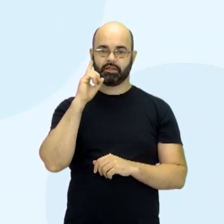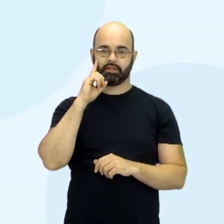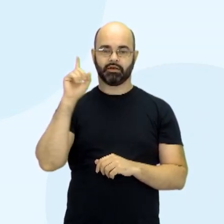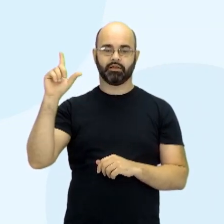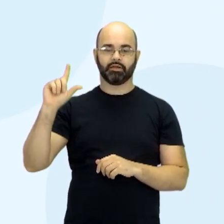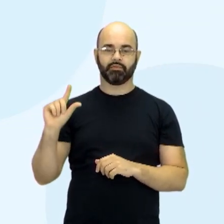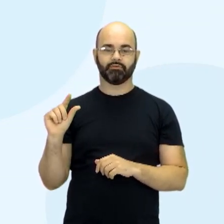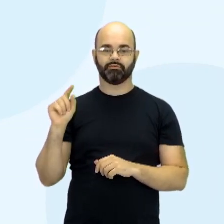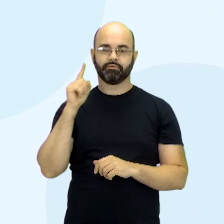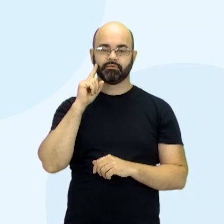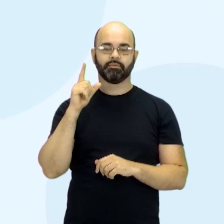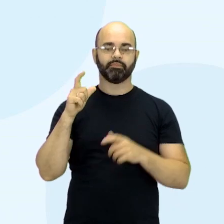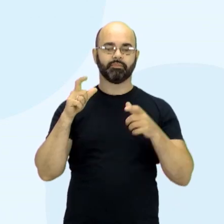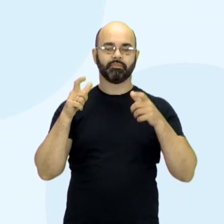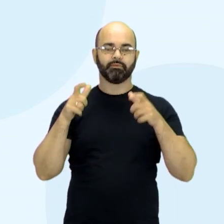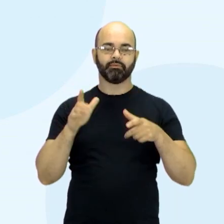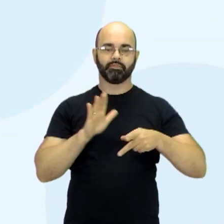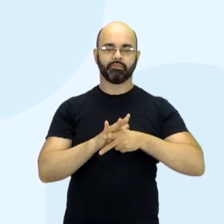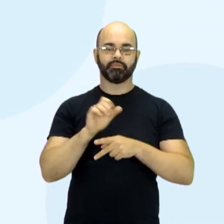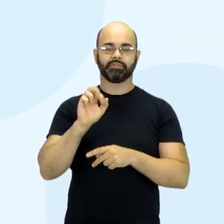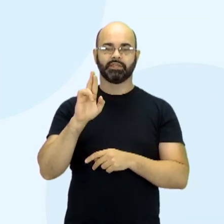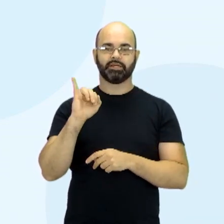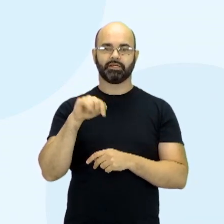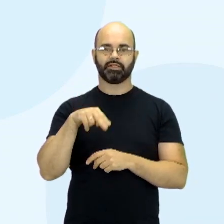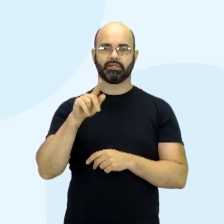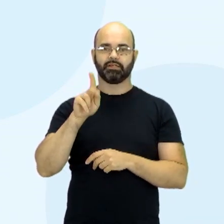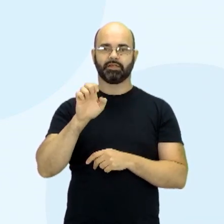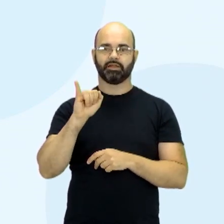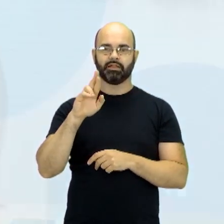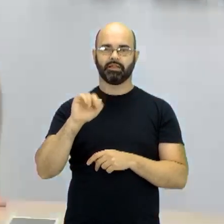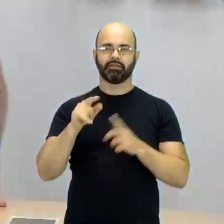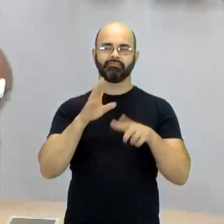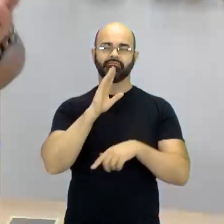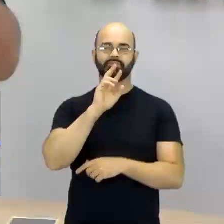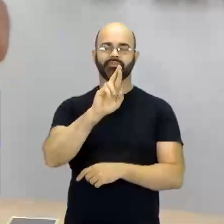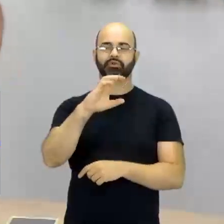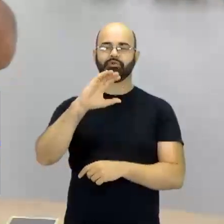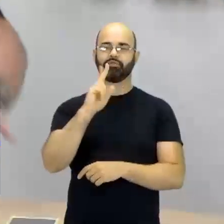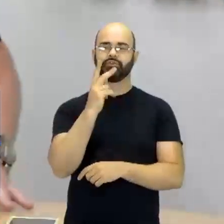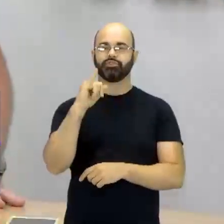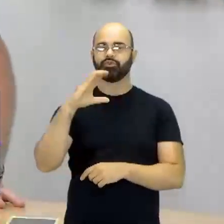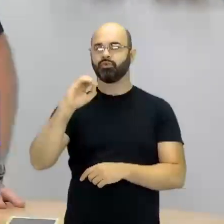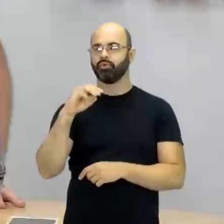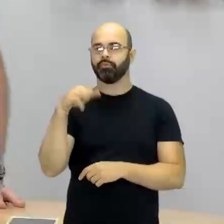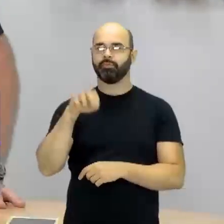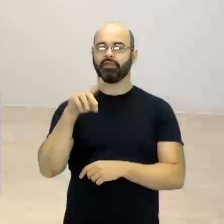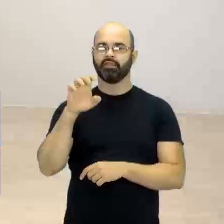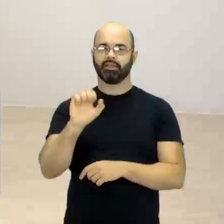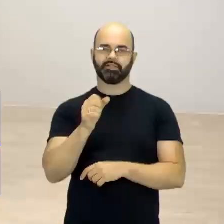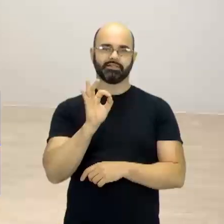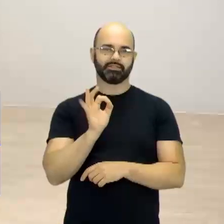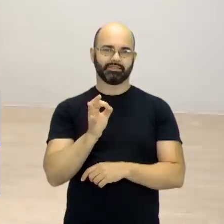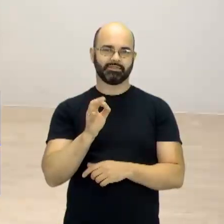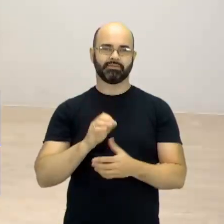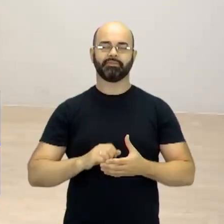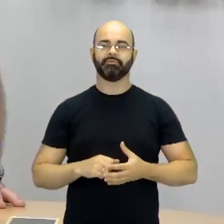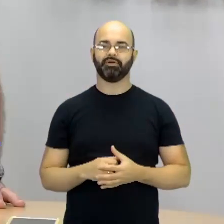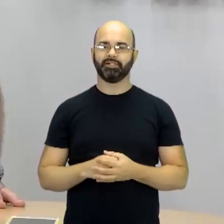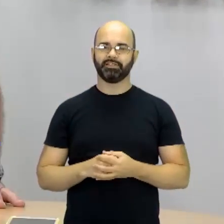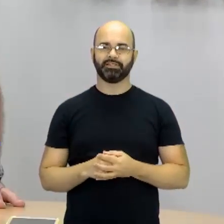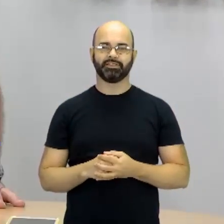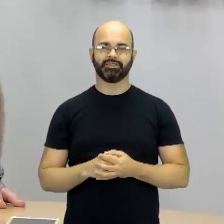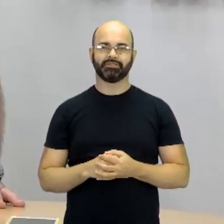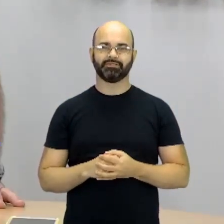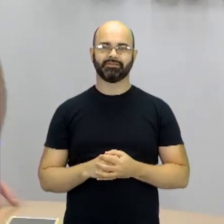né, principalmente porque foi a região lá do Chico Mendes, né, Magno? Por isso lá... Exatamente, bem lembrado. É, bem lembrado aí, Instituto